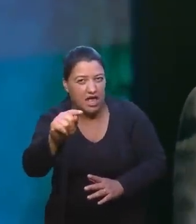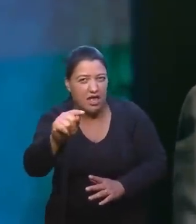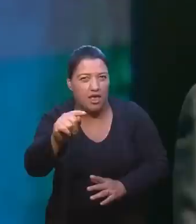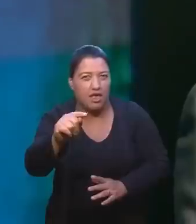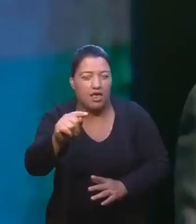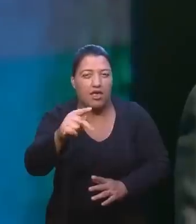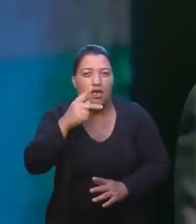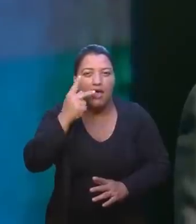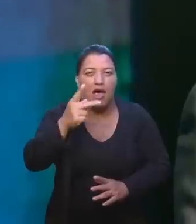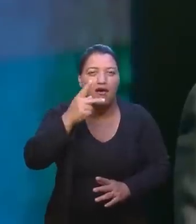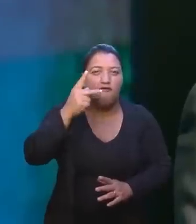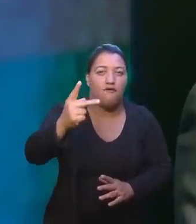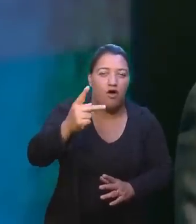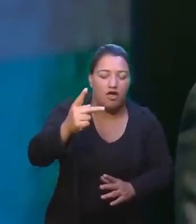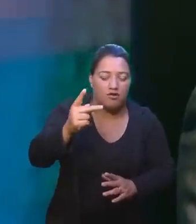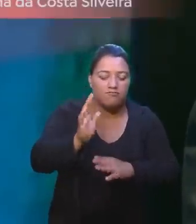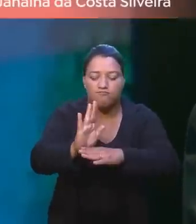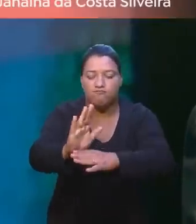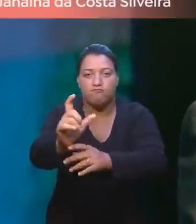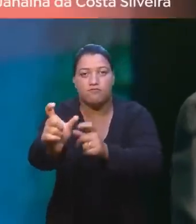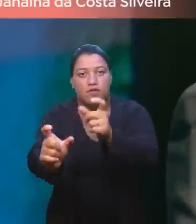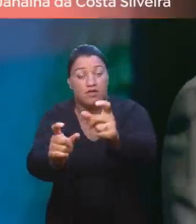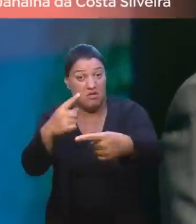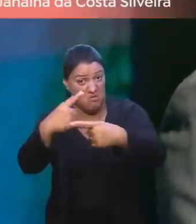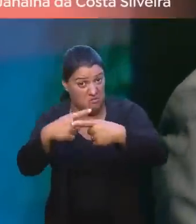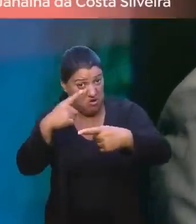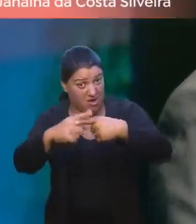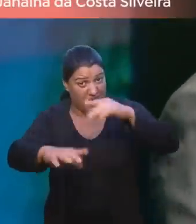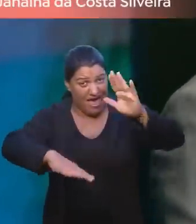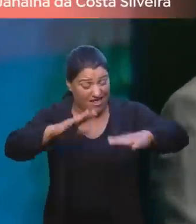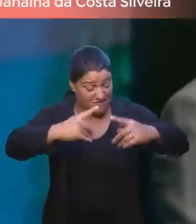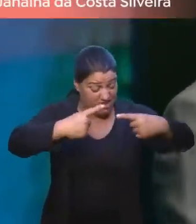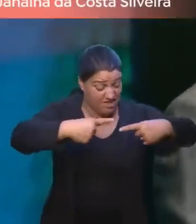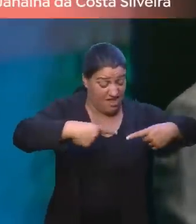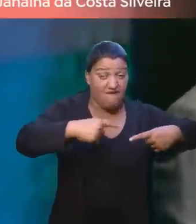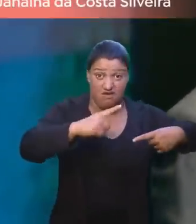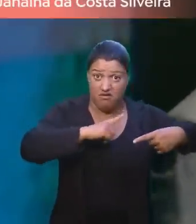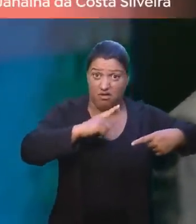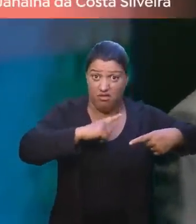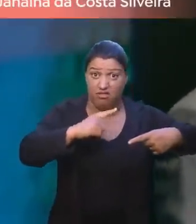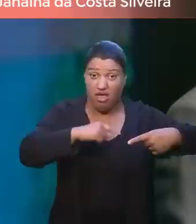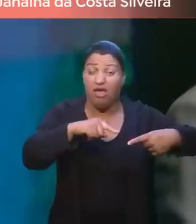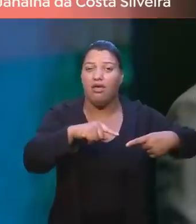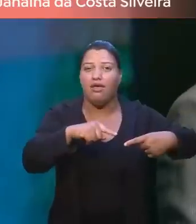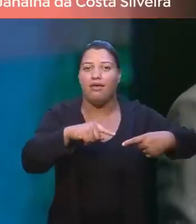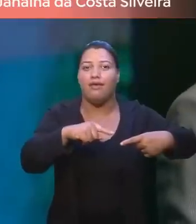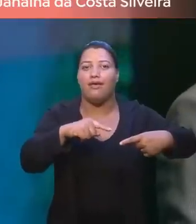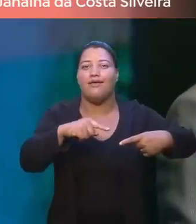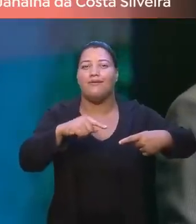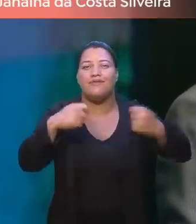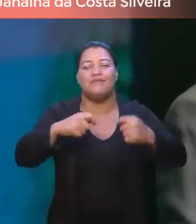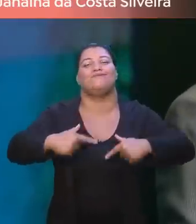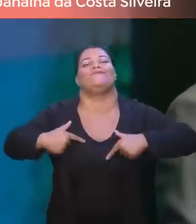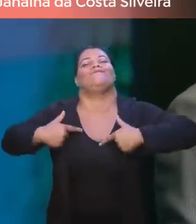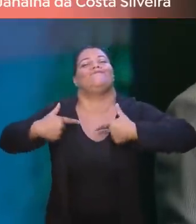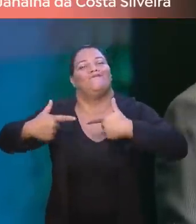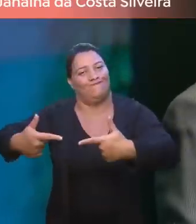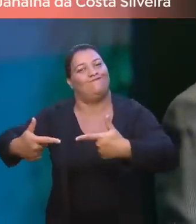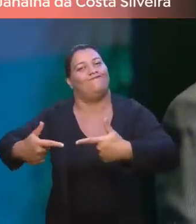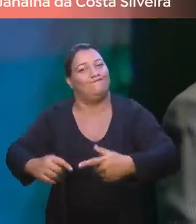do deserto. Porque muitas vezes, nesses desafios, estaremos a sós.